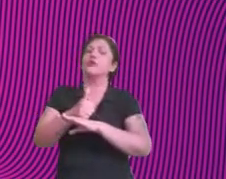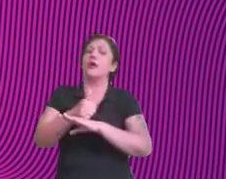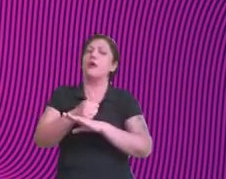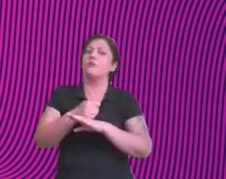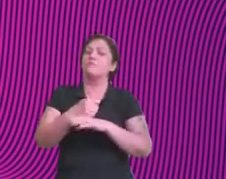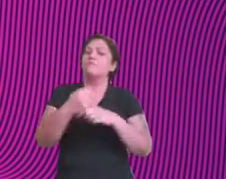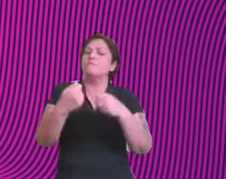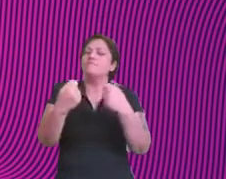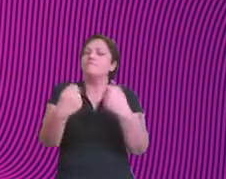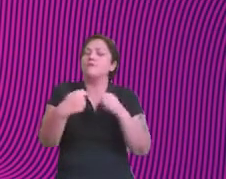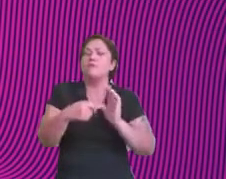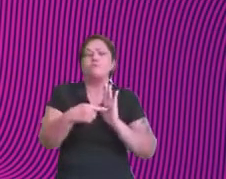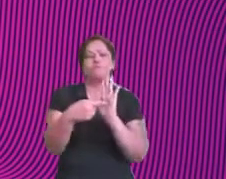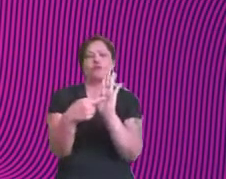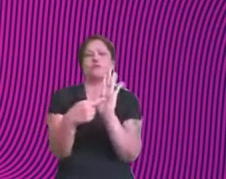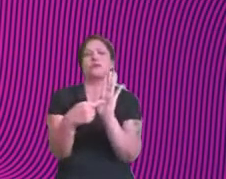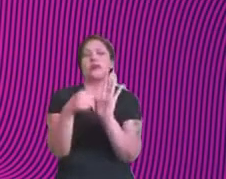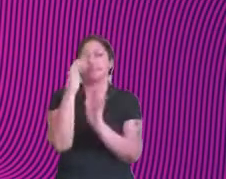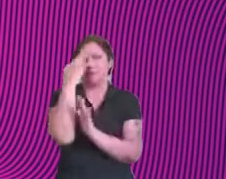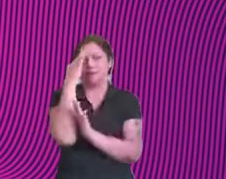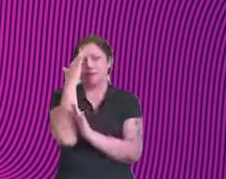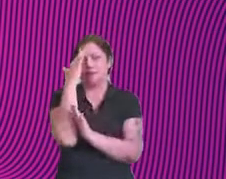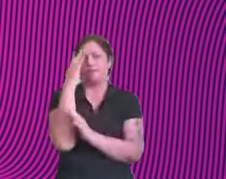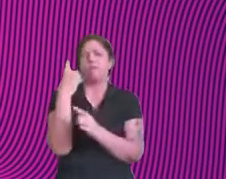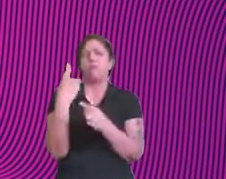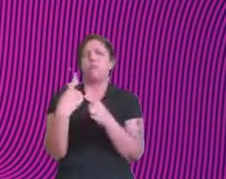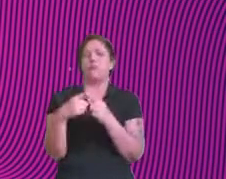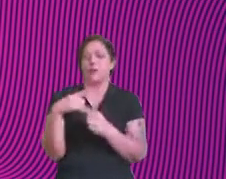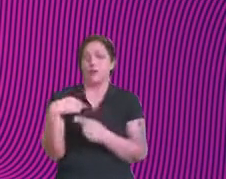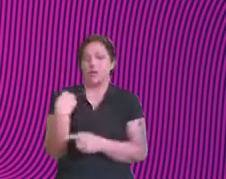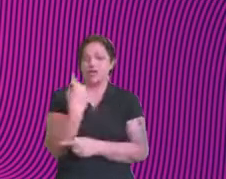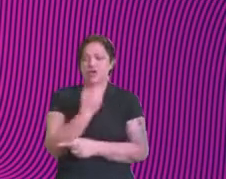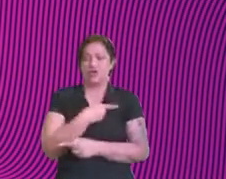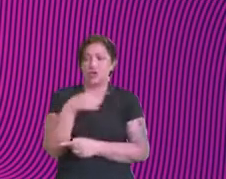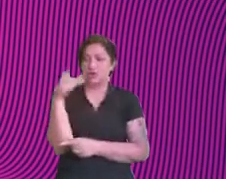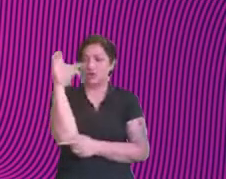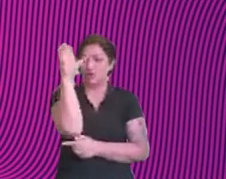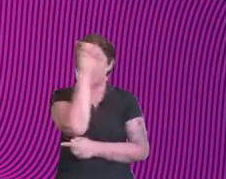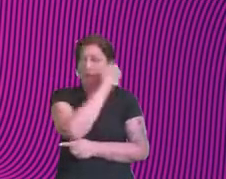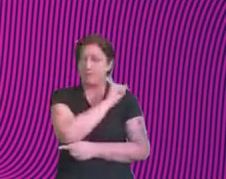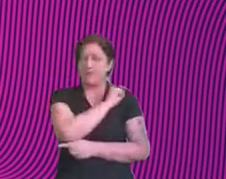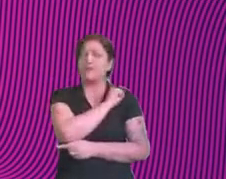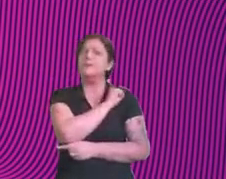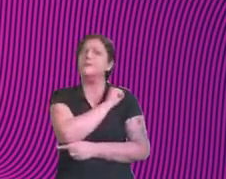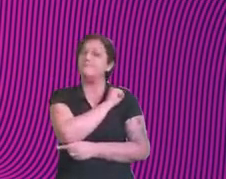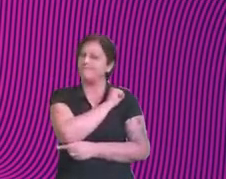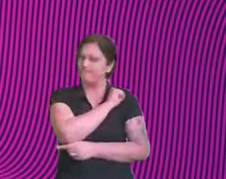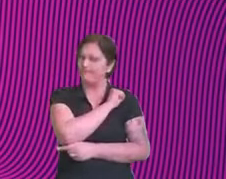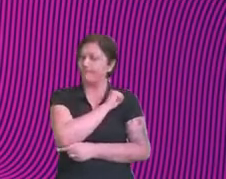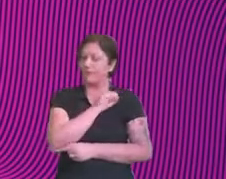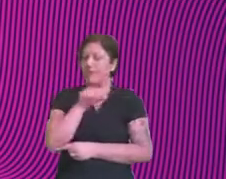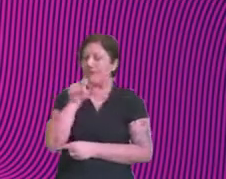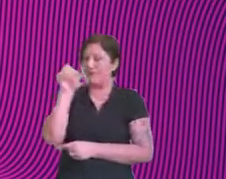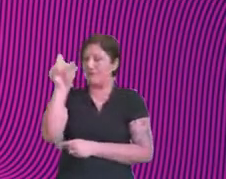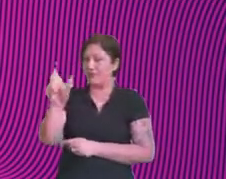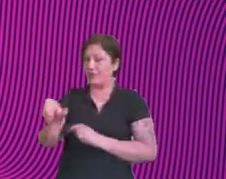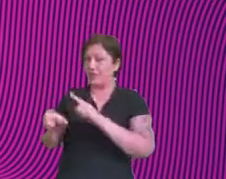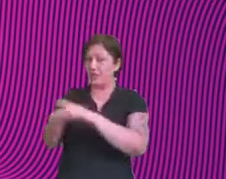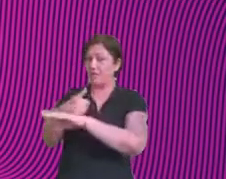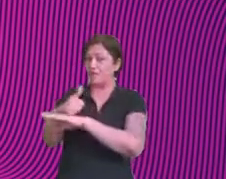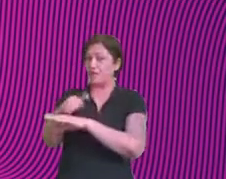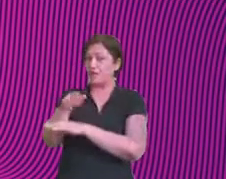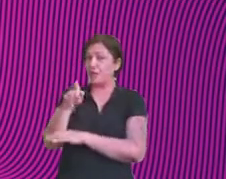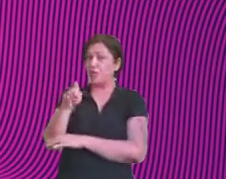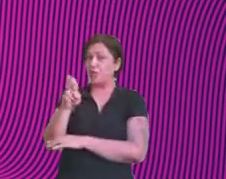Rodrigo Otávio está aí, que é do INCA, a gente aprende muito com a endoscopia do INCA, e isso é uma coisa que eu aprendi muito com eles.